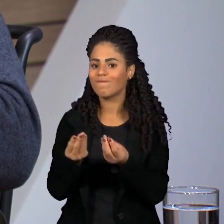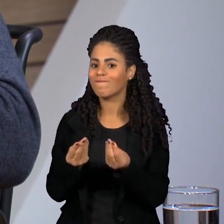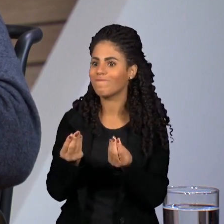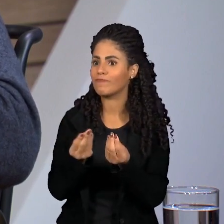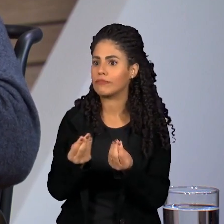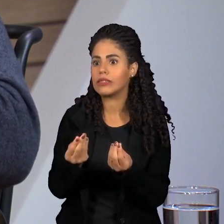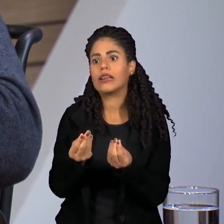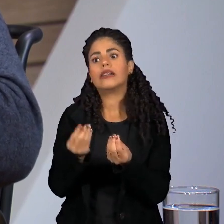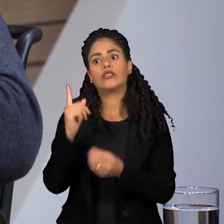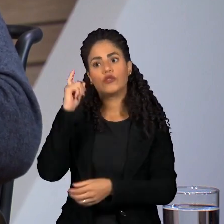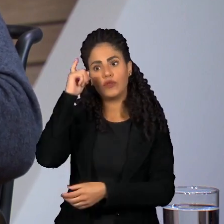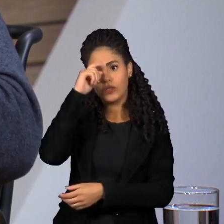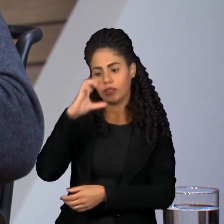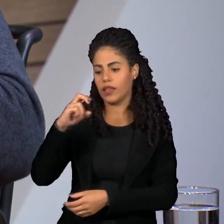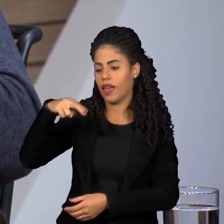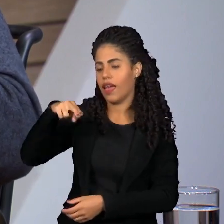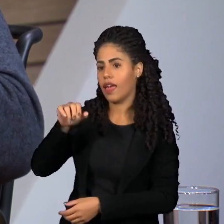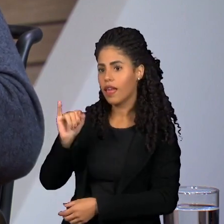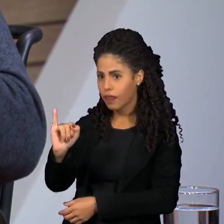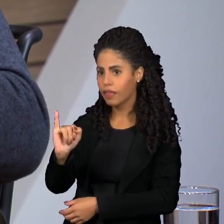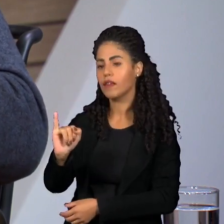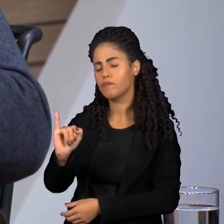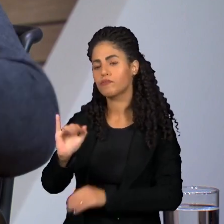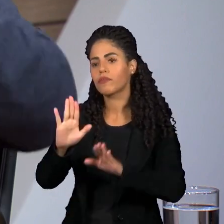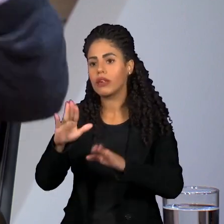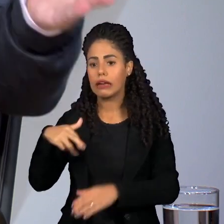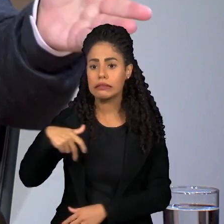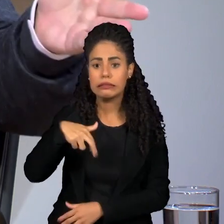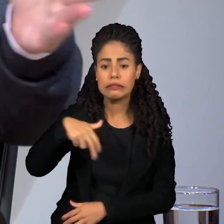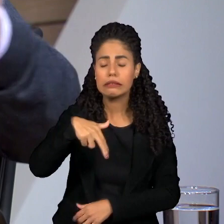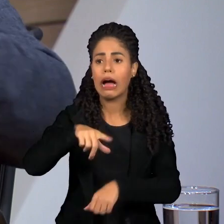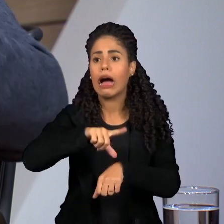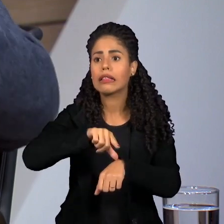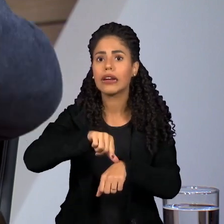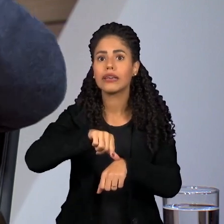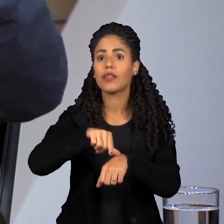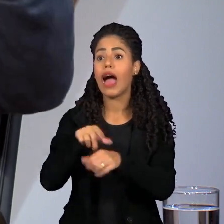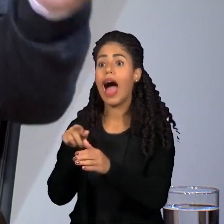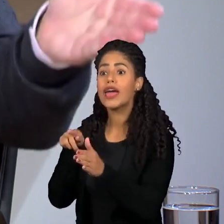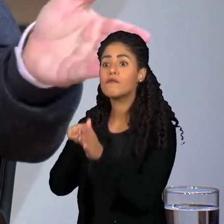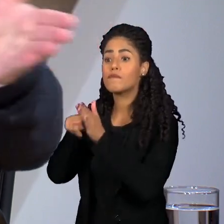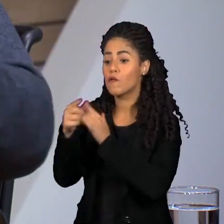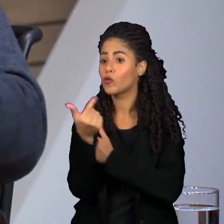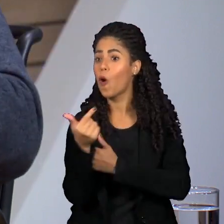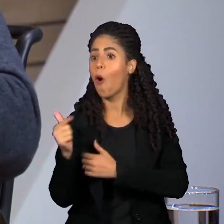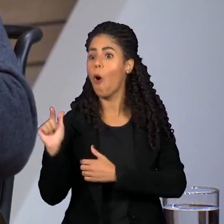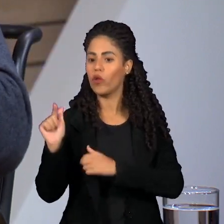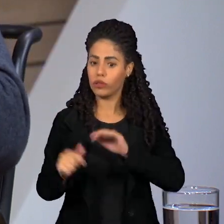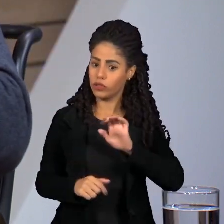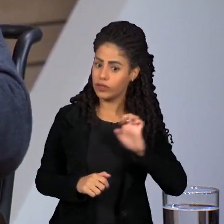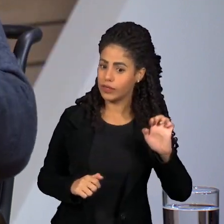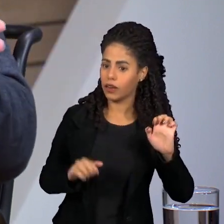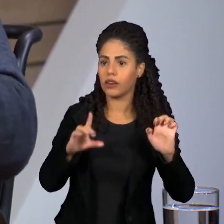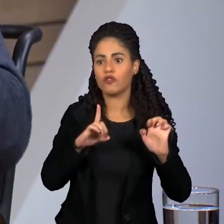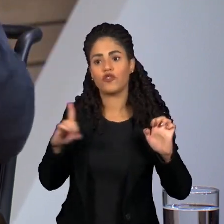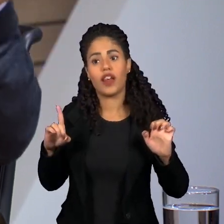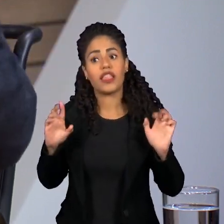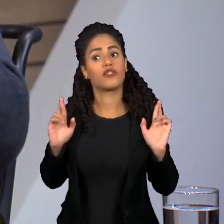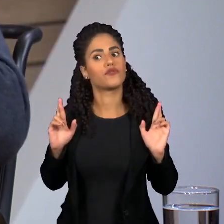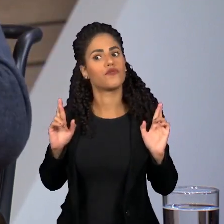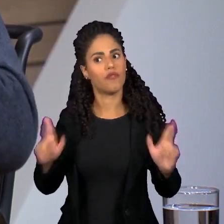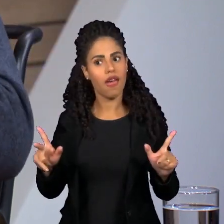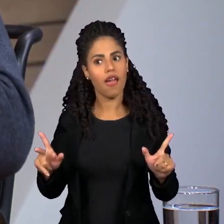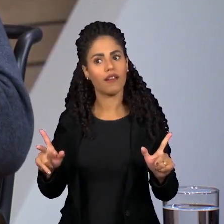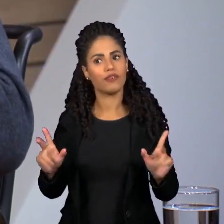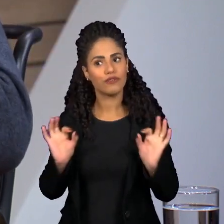para a CNI, para o interesse. E aí ele perguntou para o lado errado, geralmente o lado da esquerda é esquerda, o lado da direita é direita,